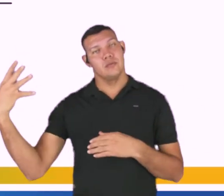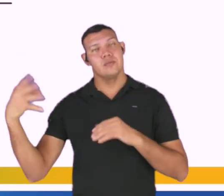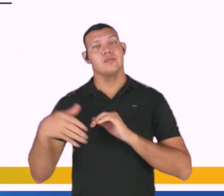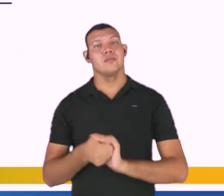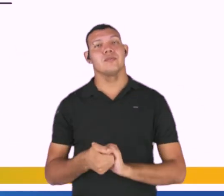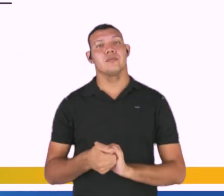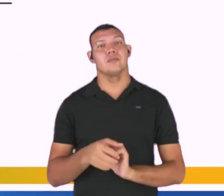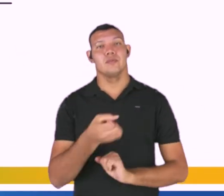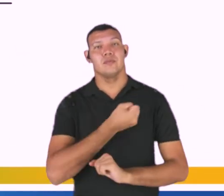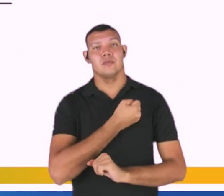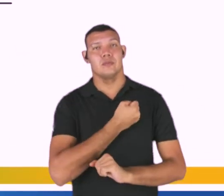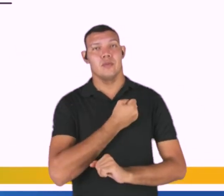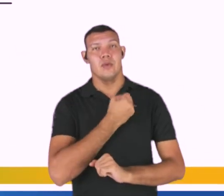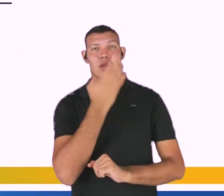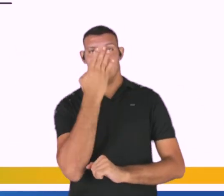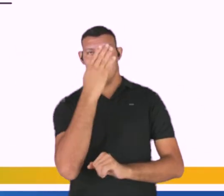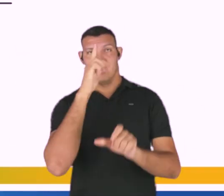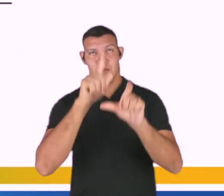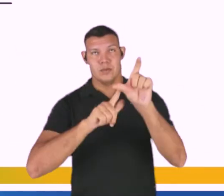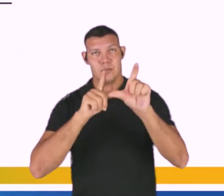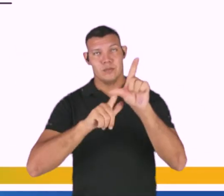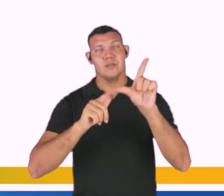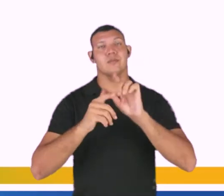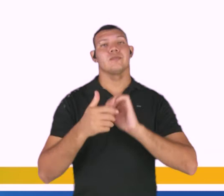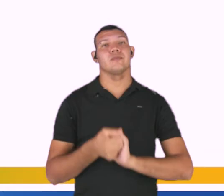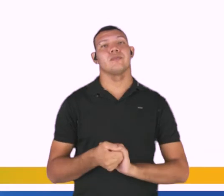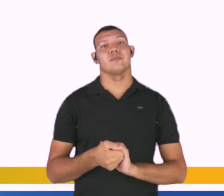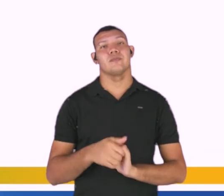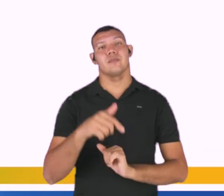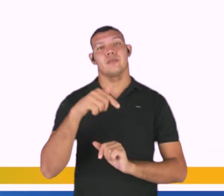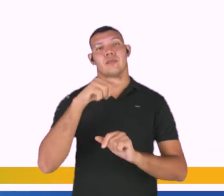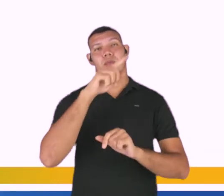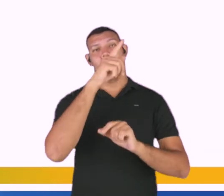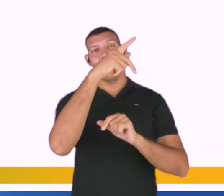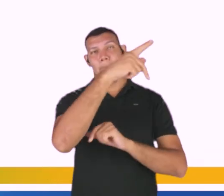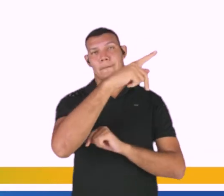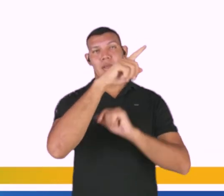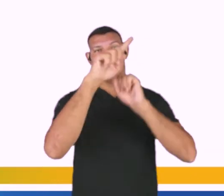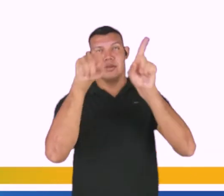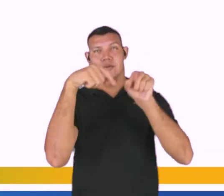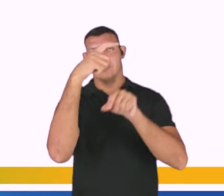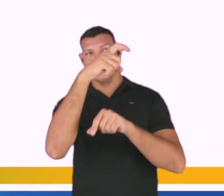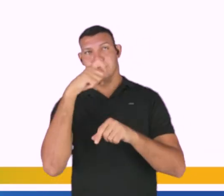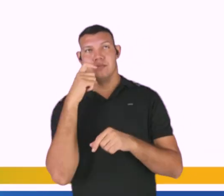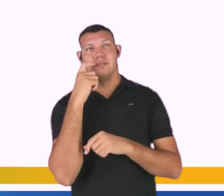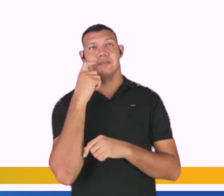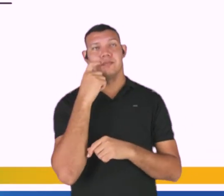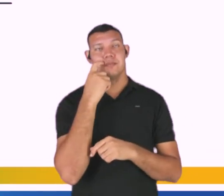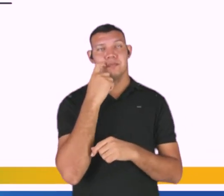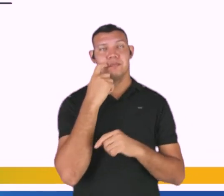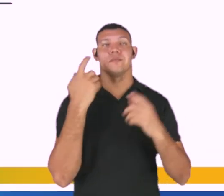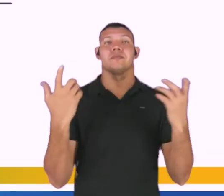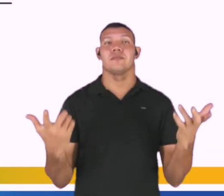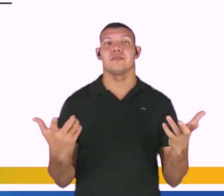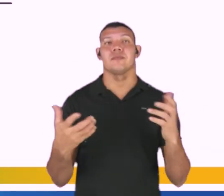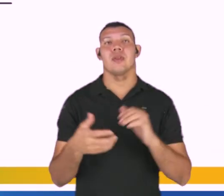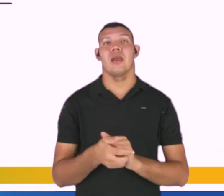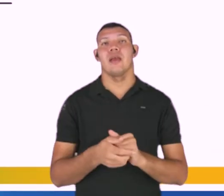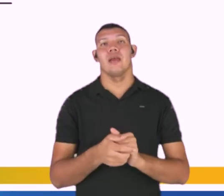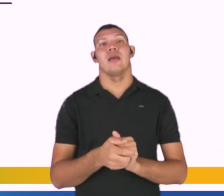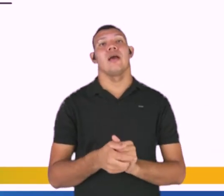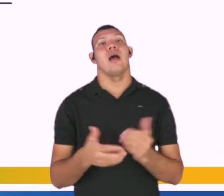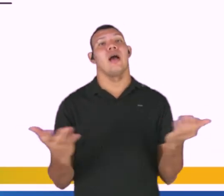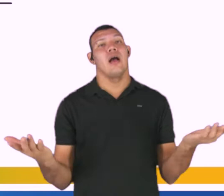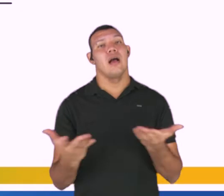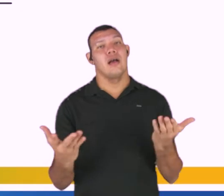quarto elemento coeficiente do consciente de que disse isso então em seguida de modo análogo nós vamos multiplicar